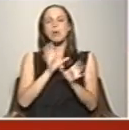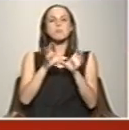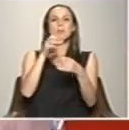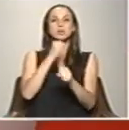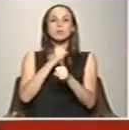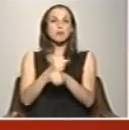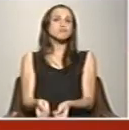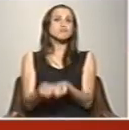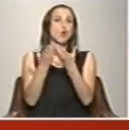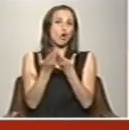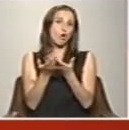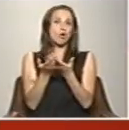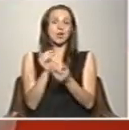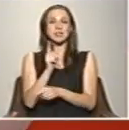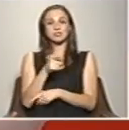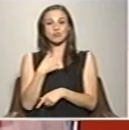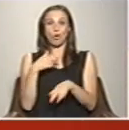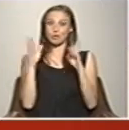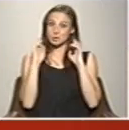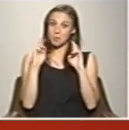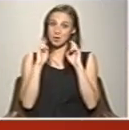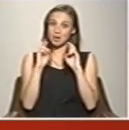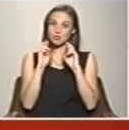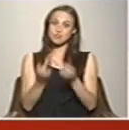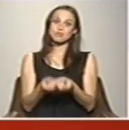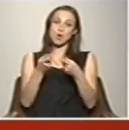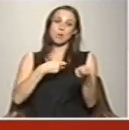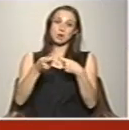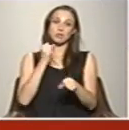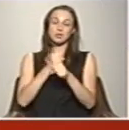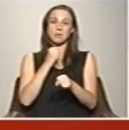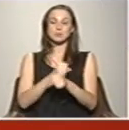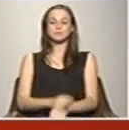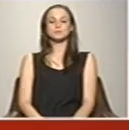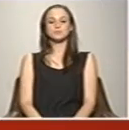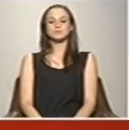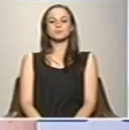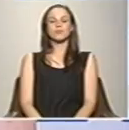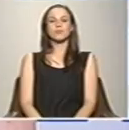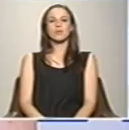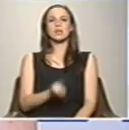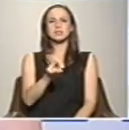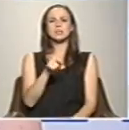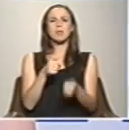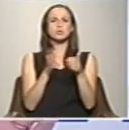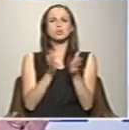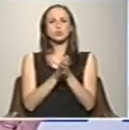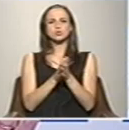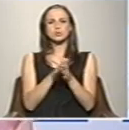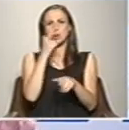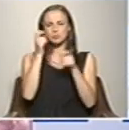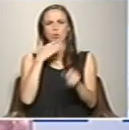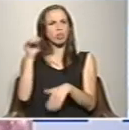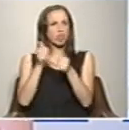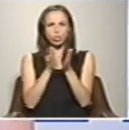trabalho que possivelmente, e isso é o nosso desejo, que seja implementada no mercado de trabalho. Uhum. Isto é aberto a toda a gente? Quando diz a toda a gente, é pessoas de qualquer